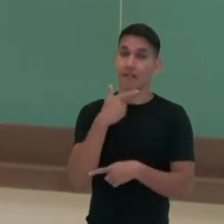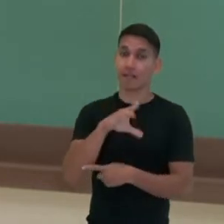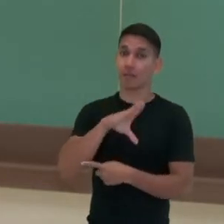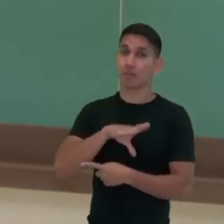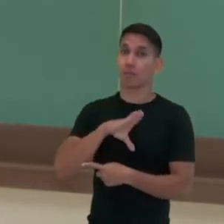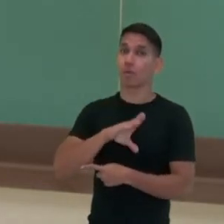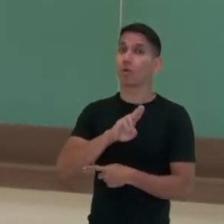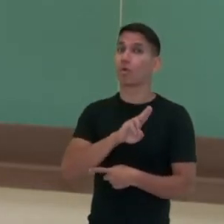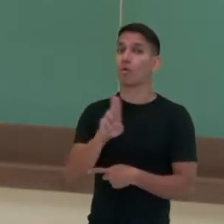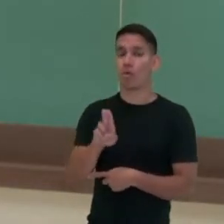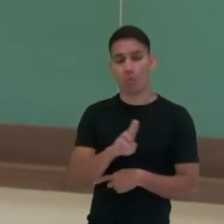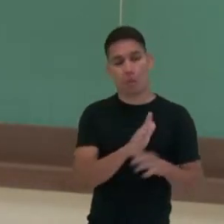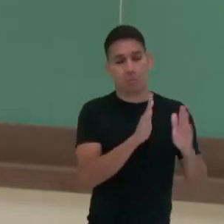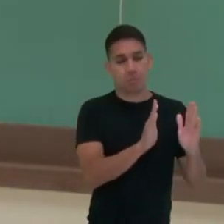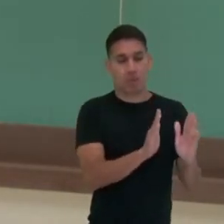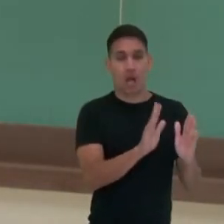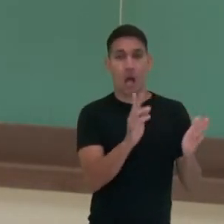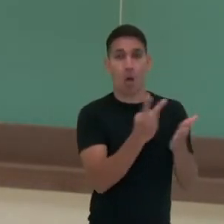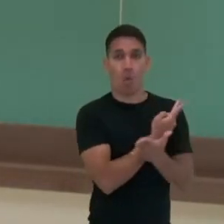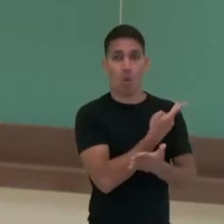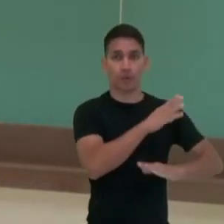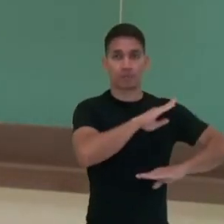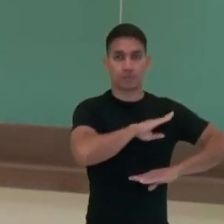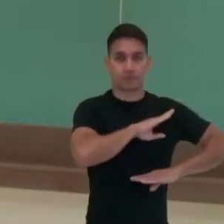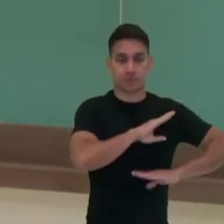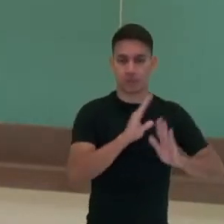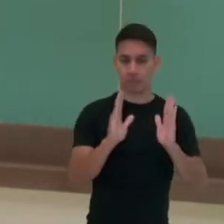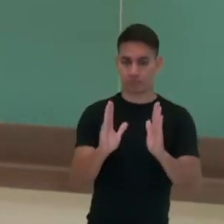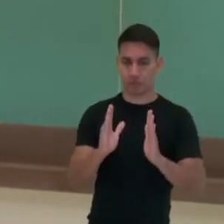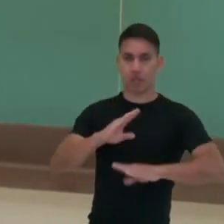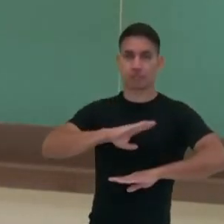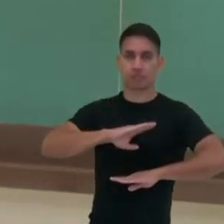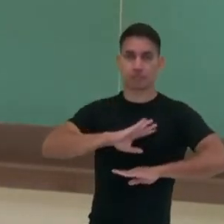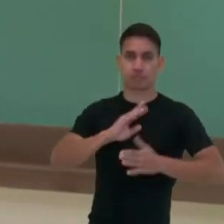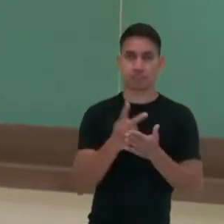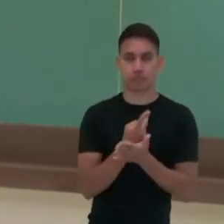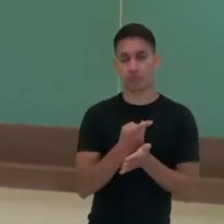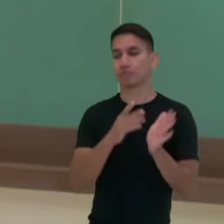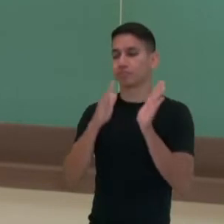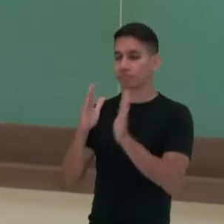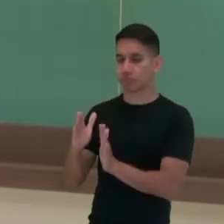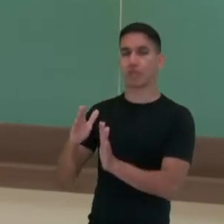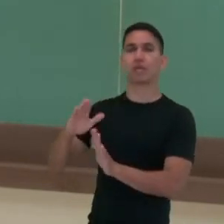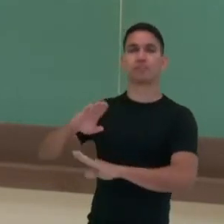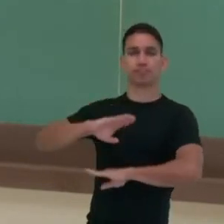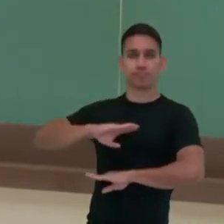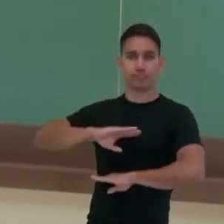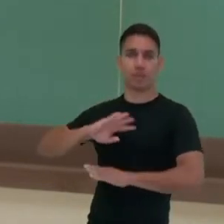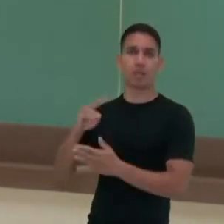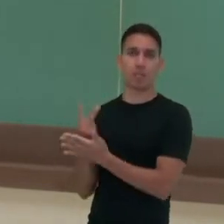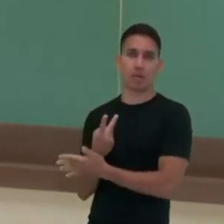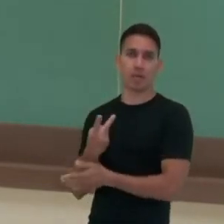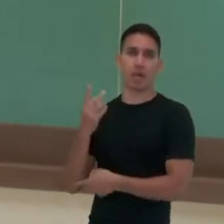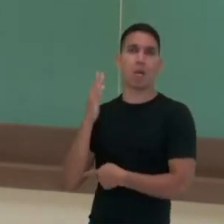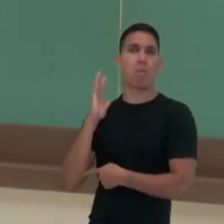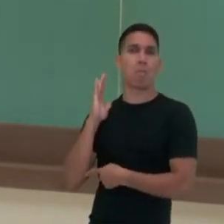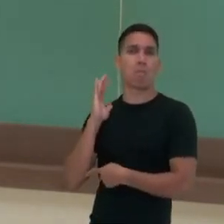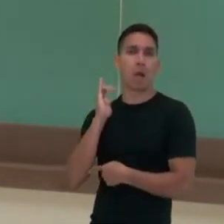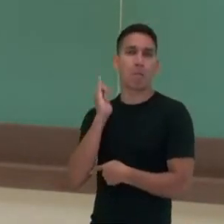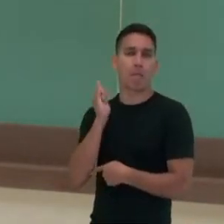aí esses episódios, acontecimentos aí ao longo de uma narrativa, Nós vamos descobrir